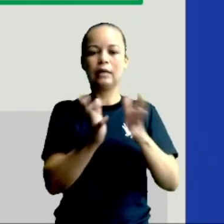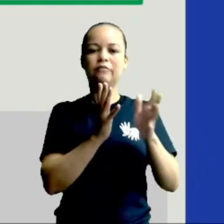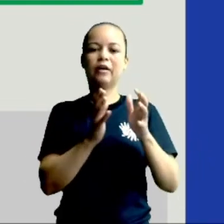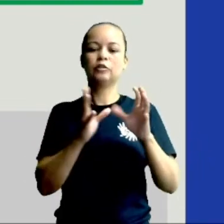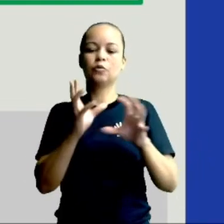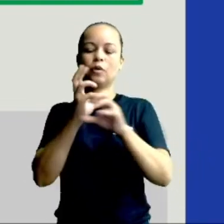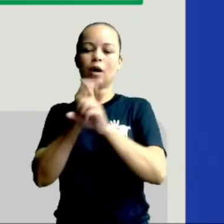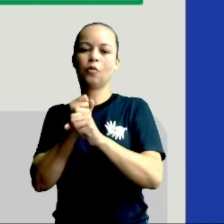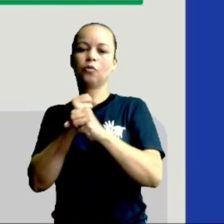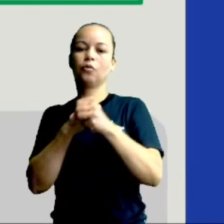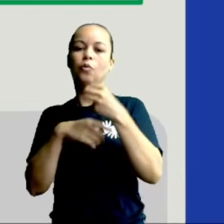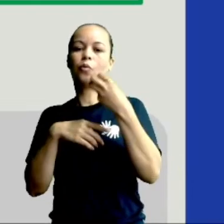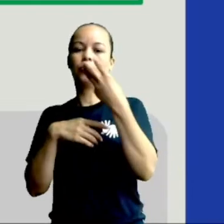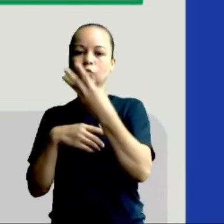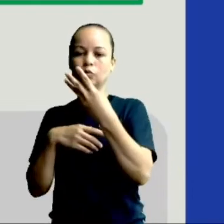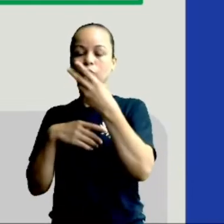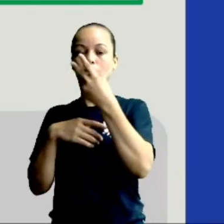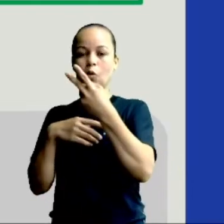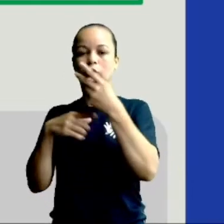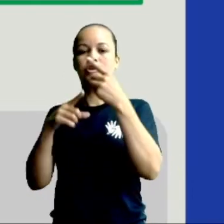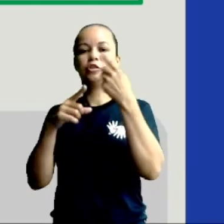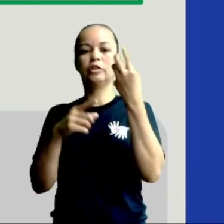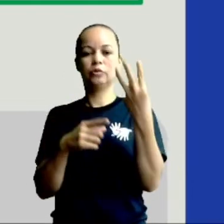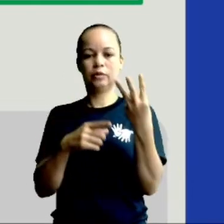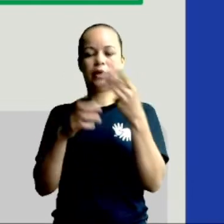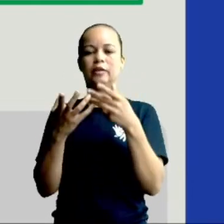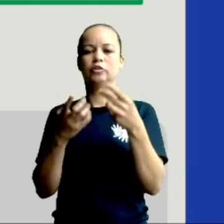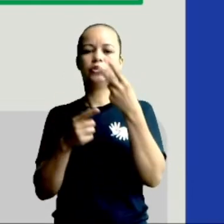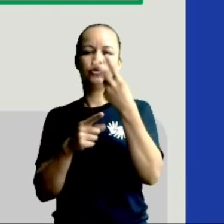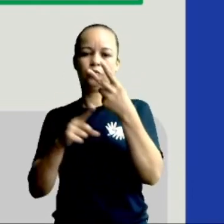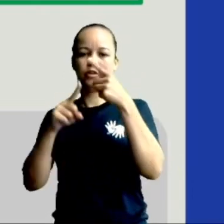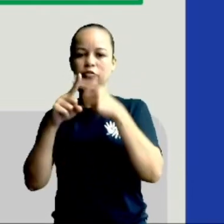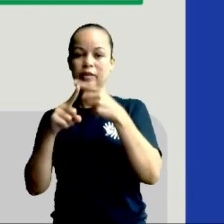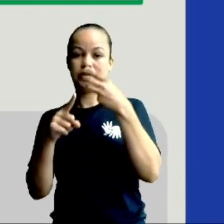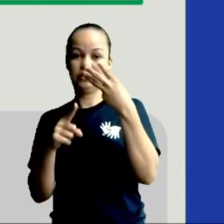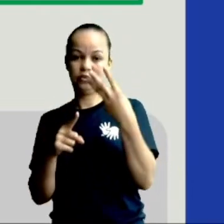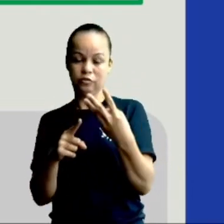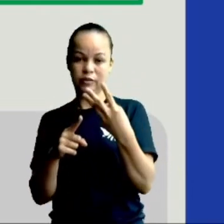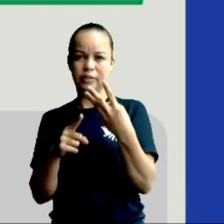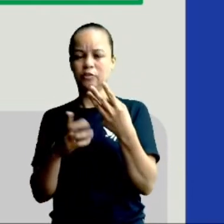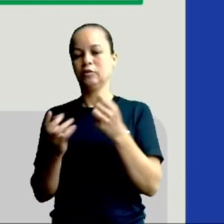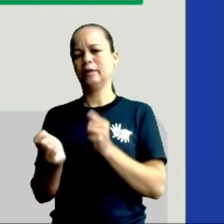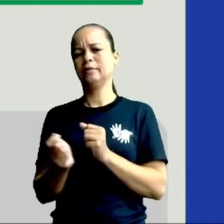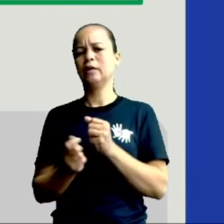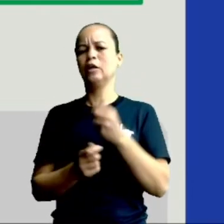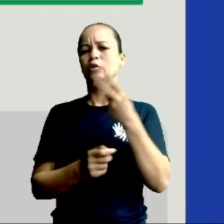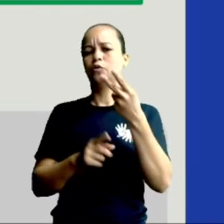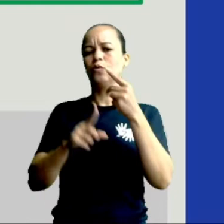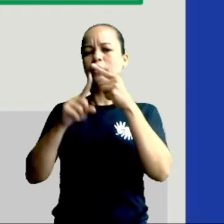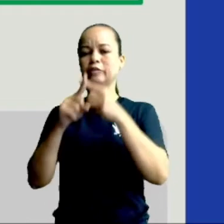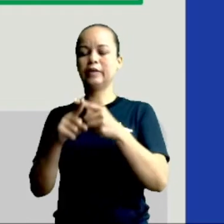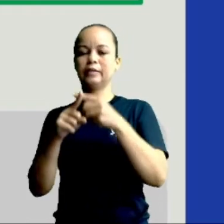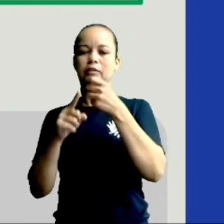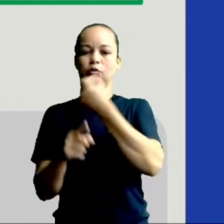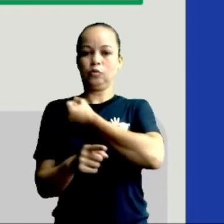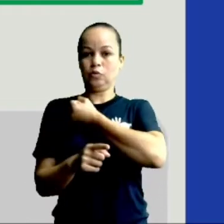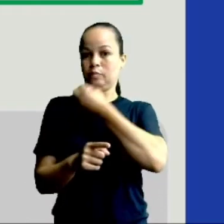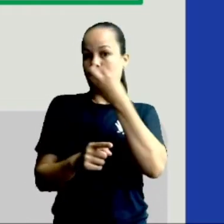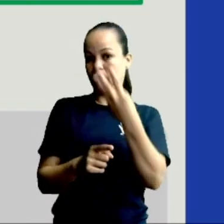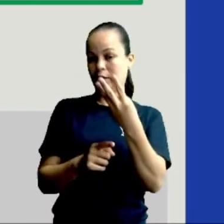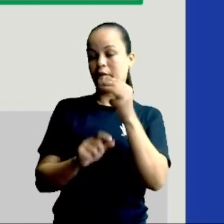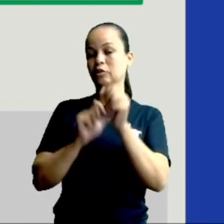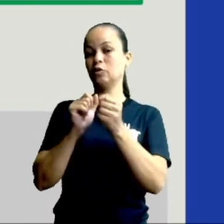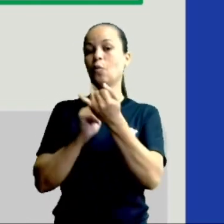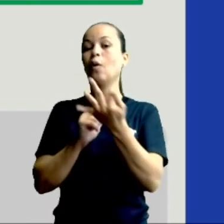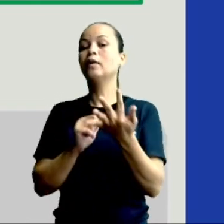aí só entre o 2 e o 3, 2 vezes 3. Lembra lá do nosso exemplo que a gente trouxe? 2 vezes o número 3. Então, vai